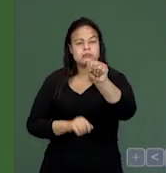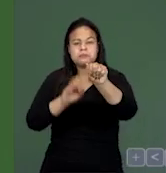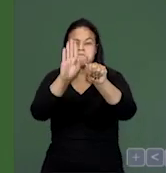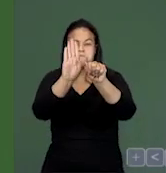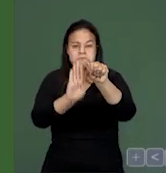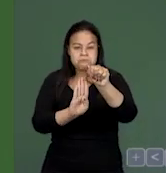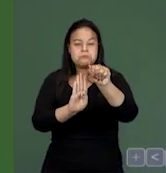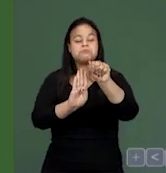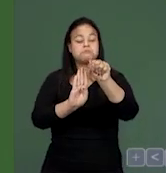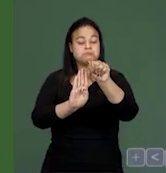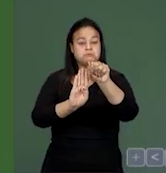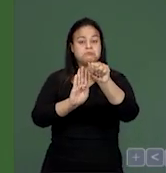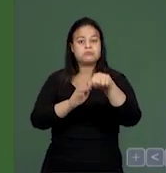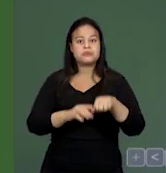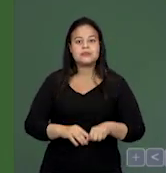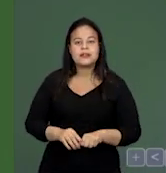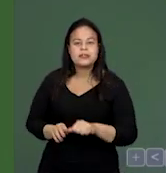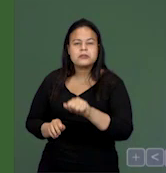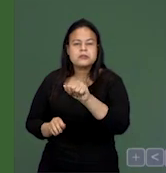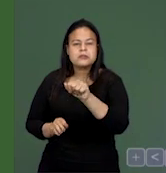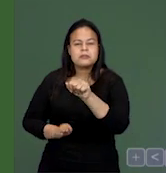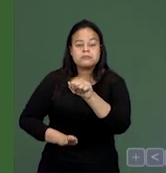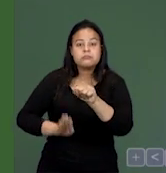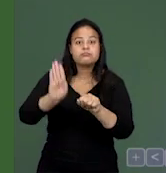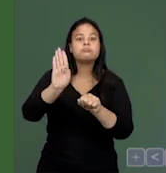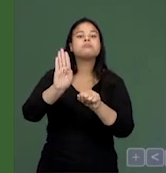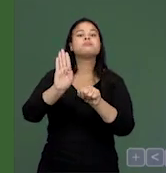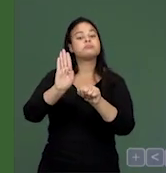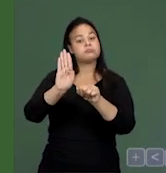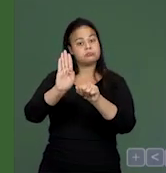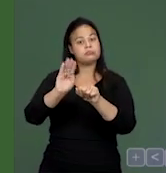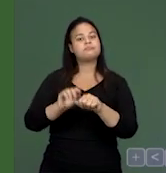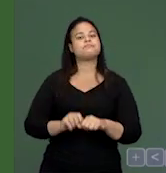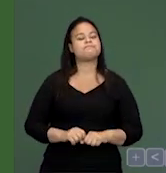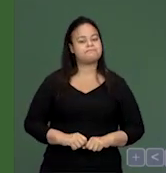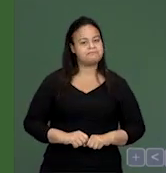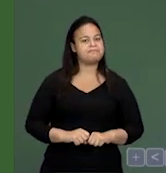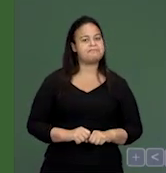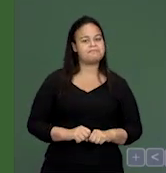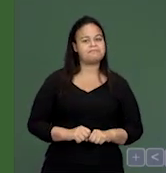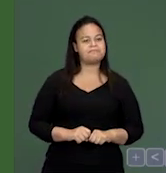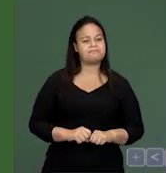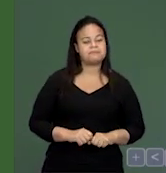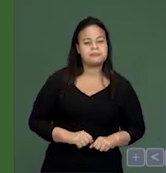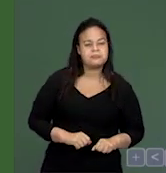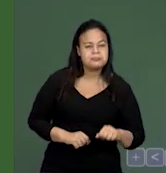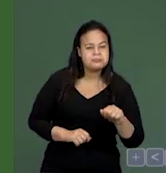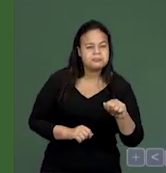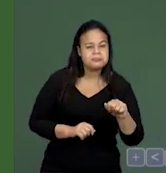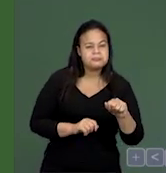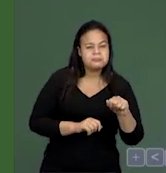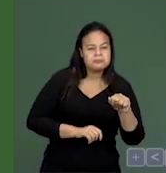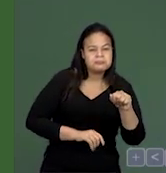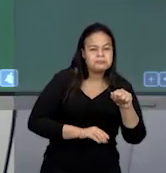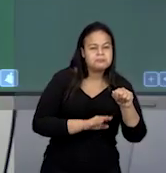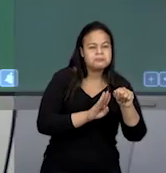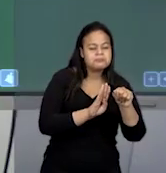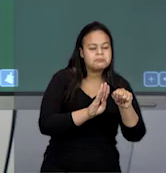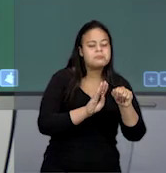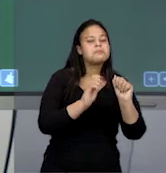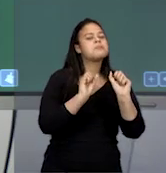Bzinho, Azinho, Bzão e Azinho,